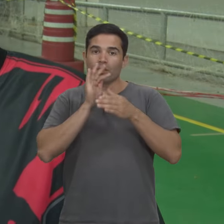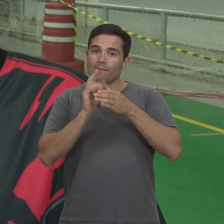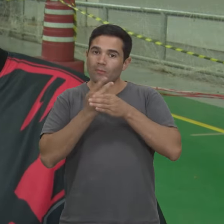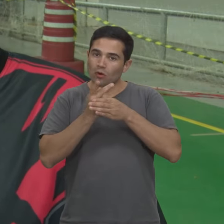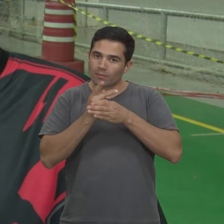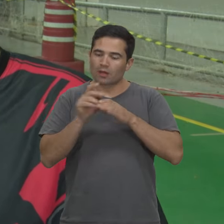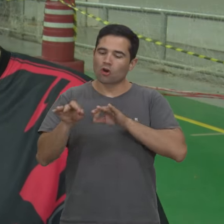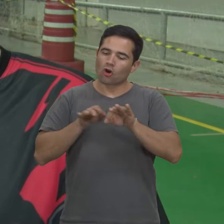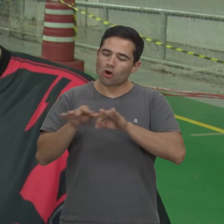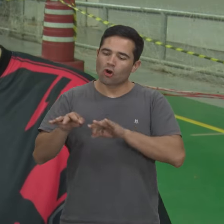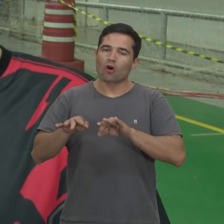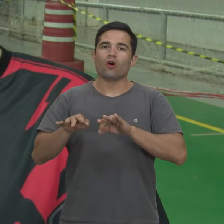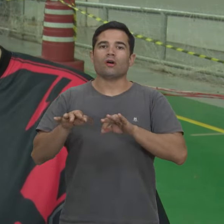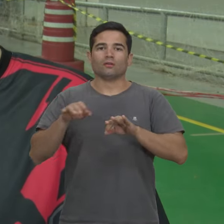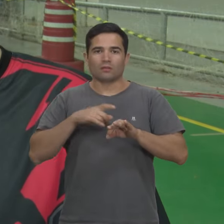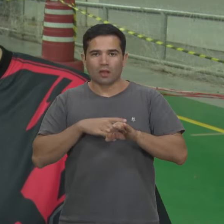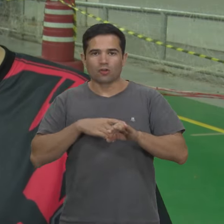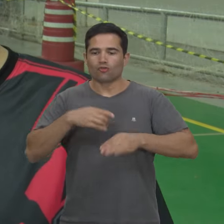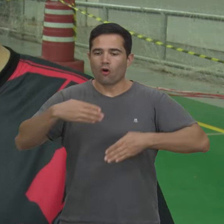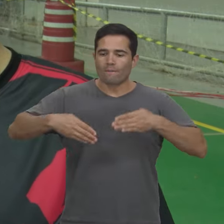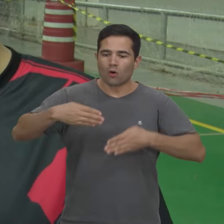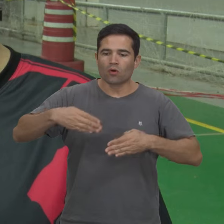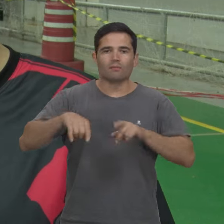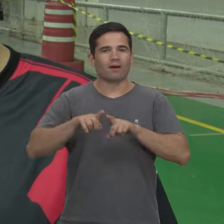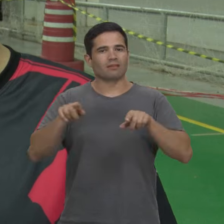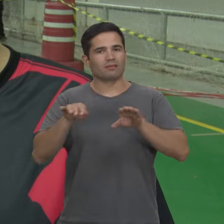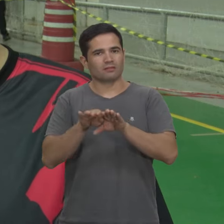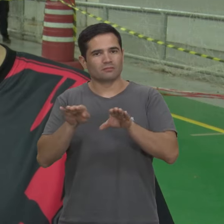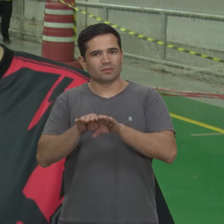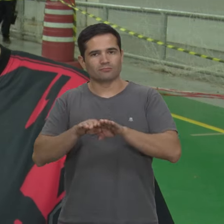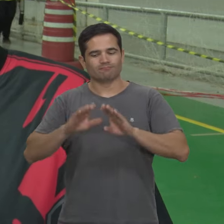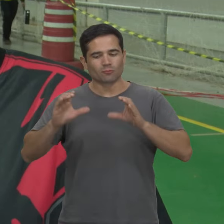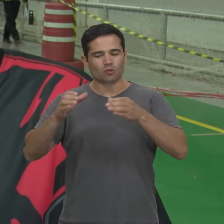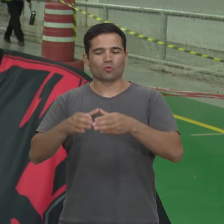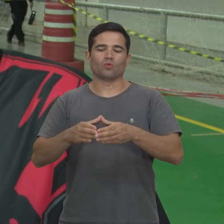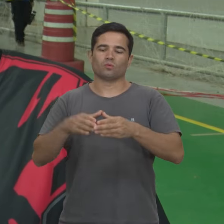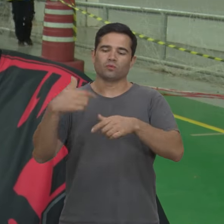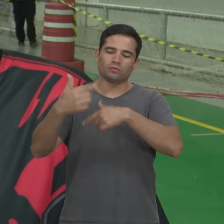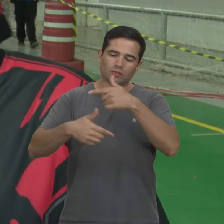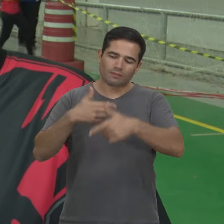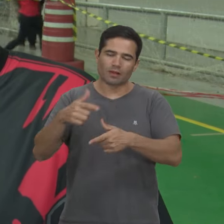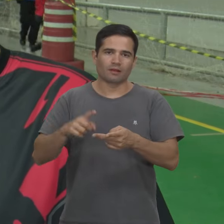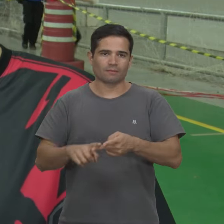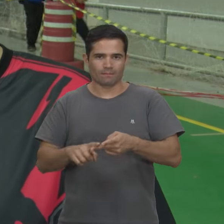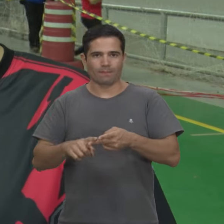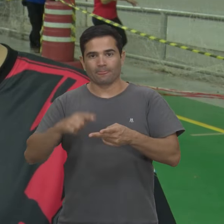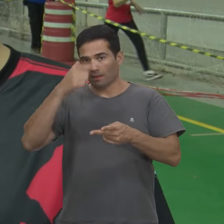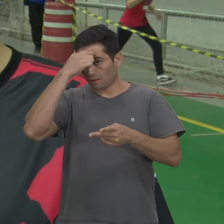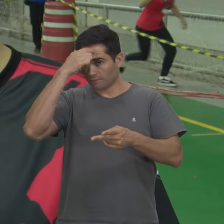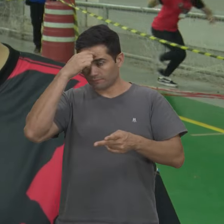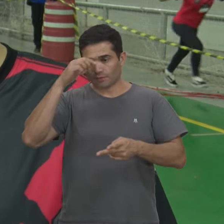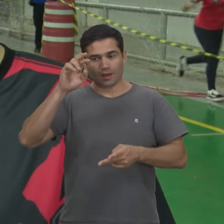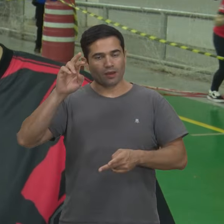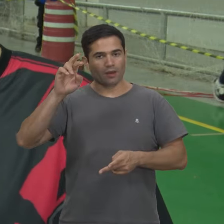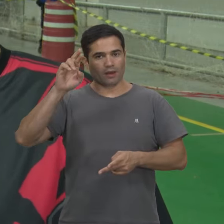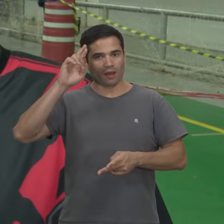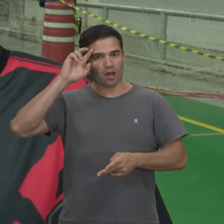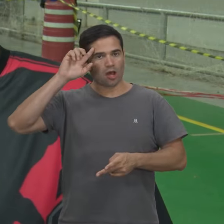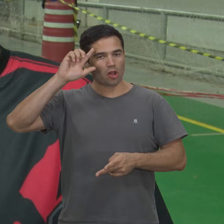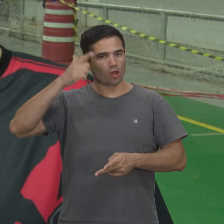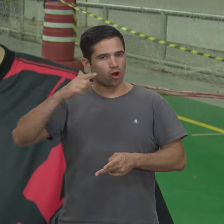só a construção do robô, mas também a habilidade de trabalho em equipe, habilidades de raciocínio